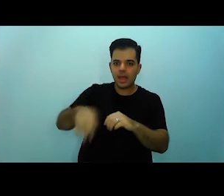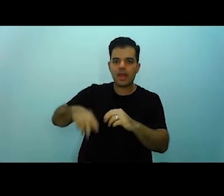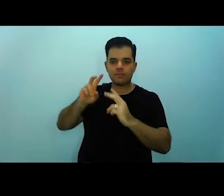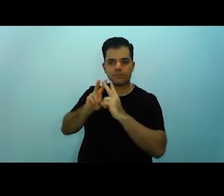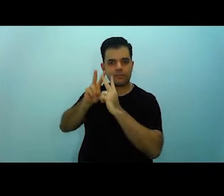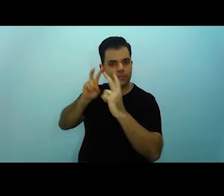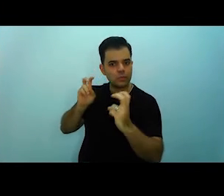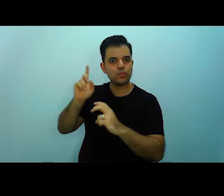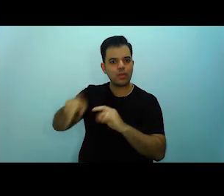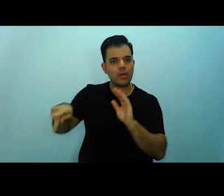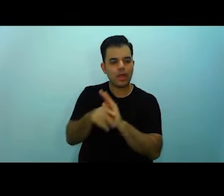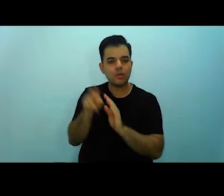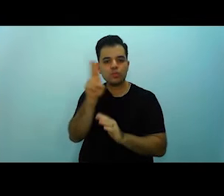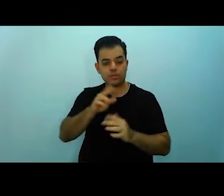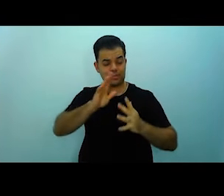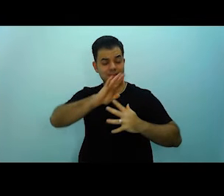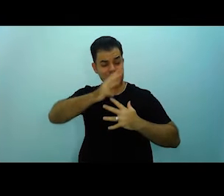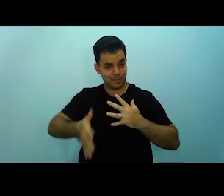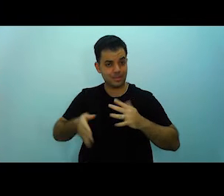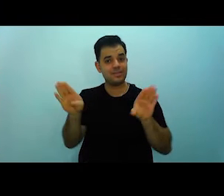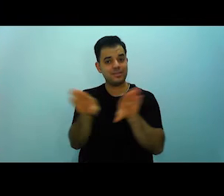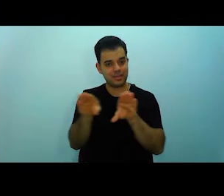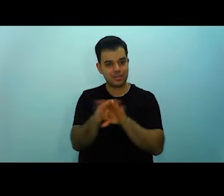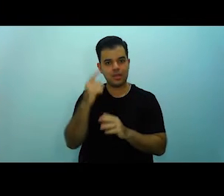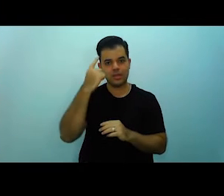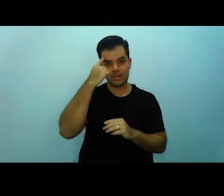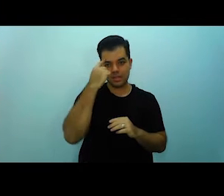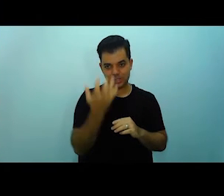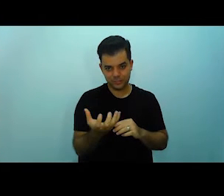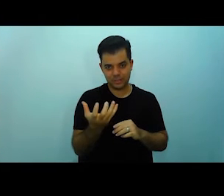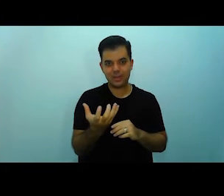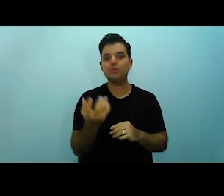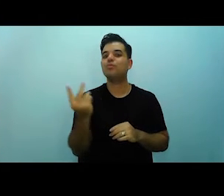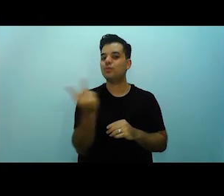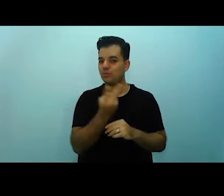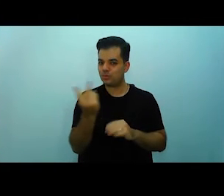surda utilizando Libras e inteligência artificial.